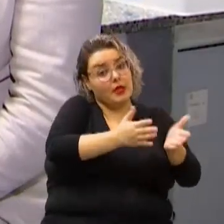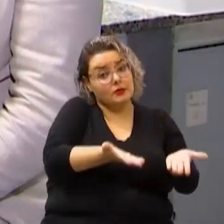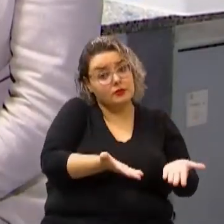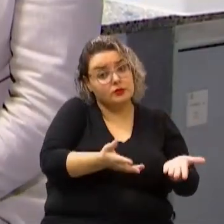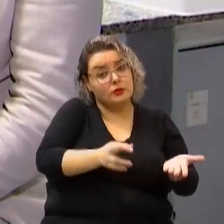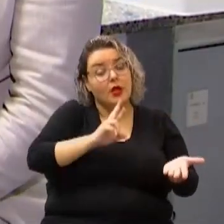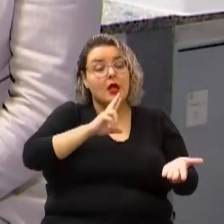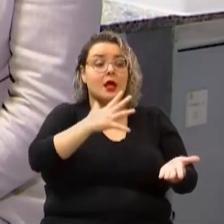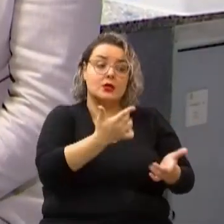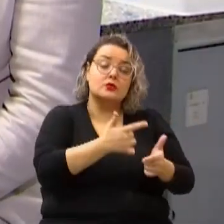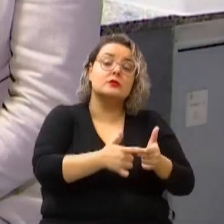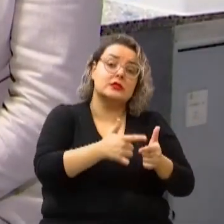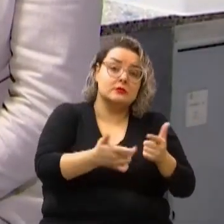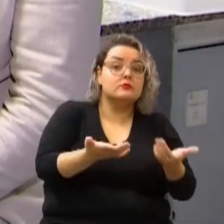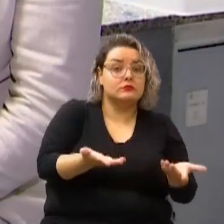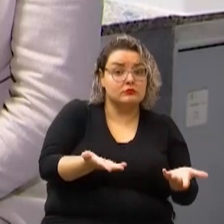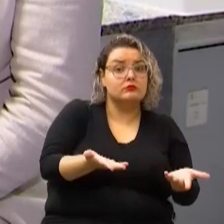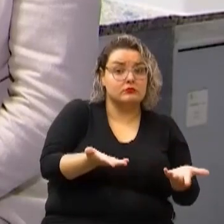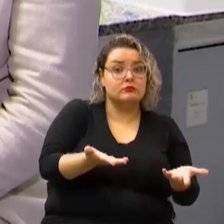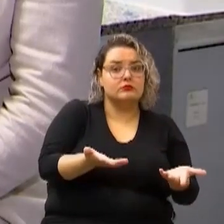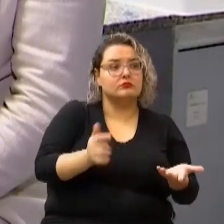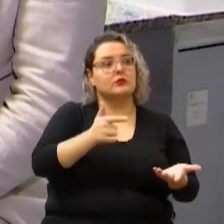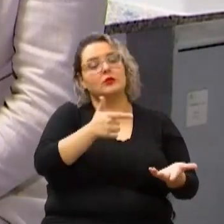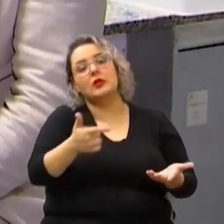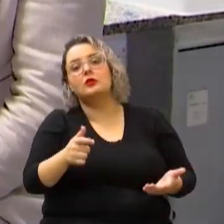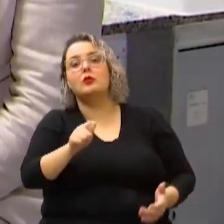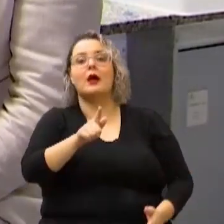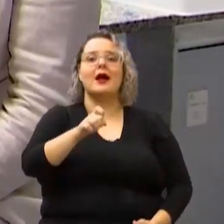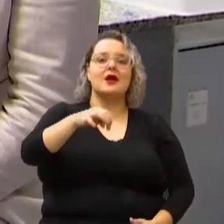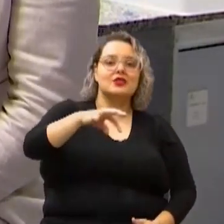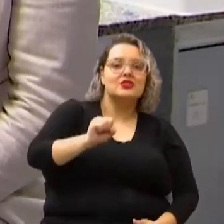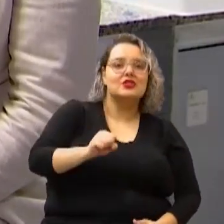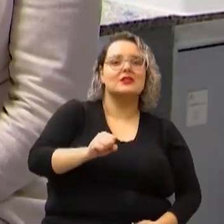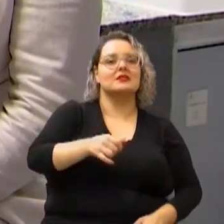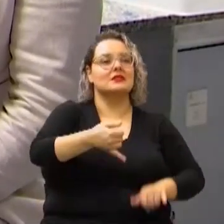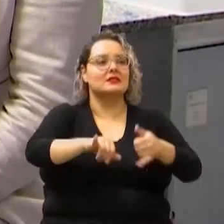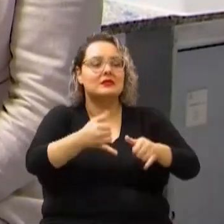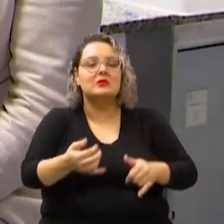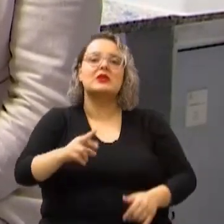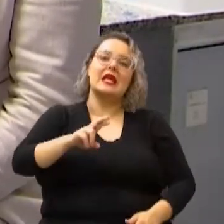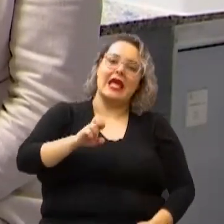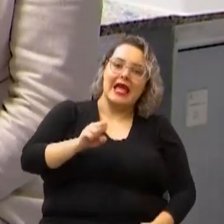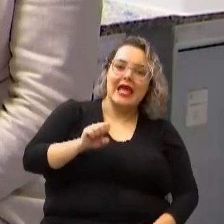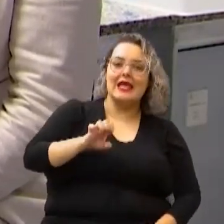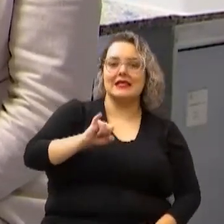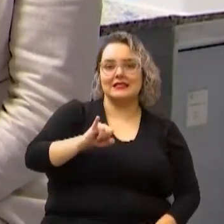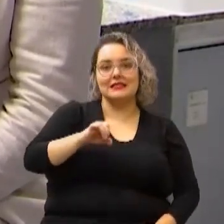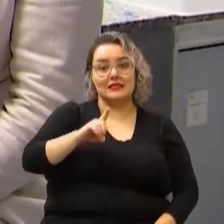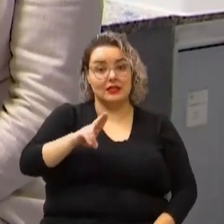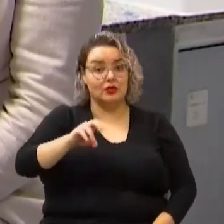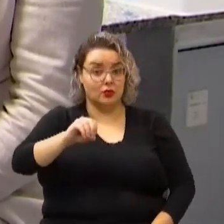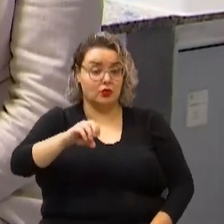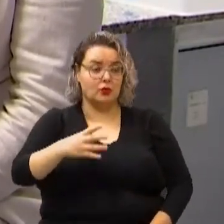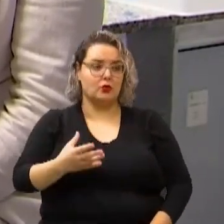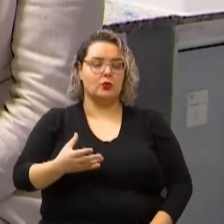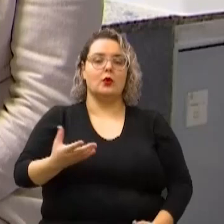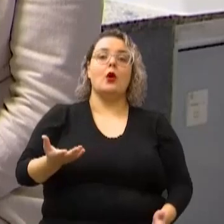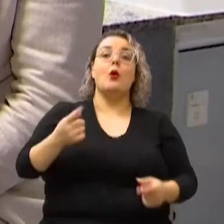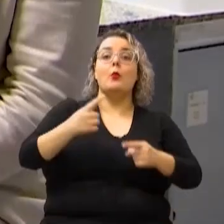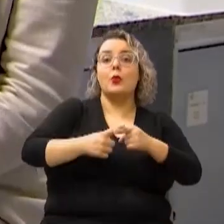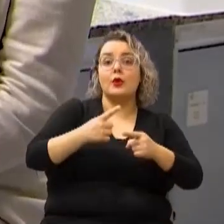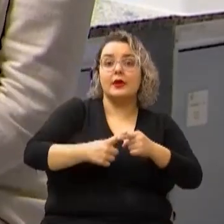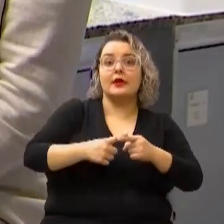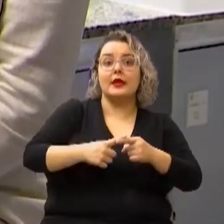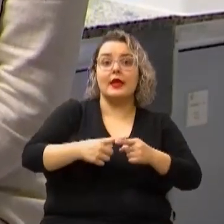lado, resolver esse problema, então sem reagentes químicos, sem produzir resíduos, por isso são métodos baseados em